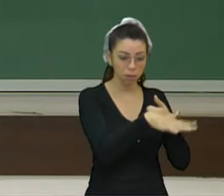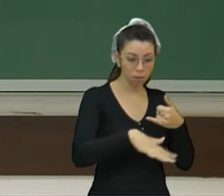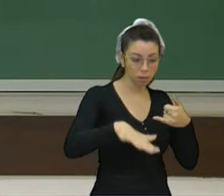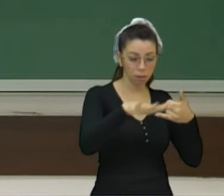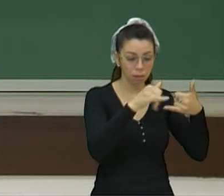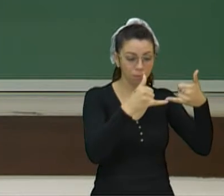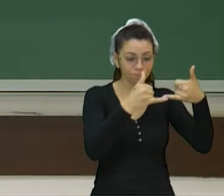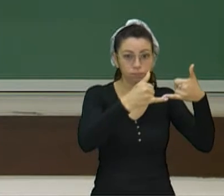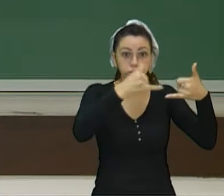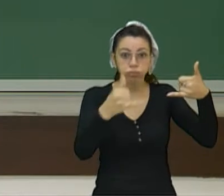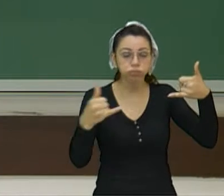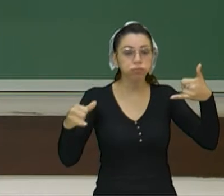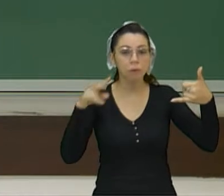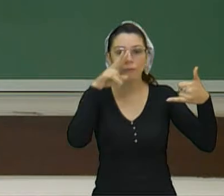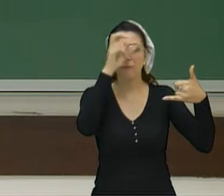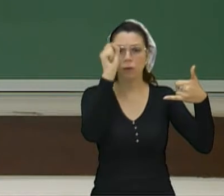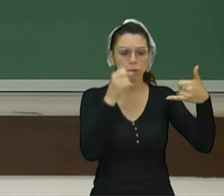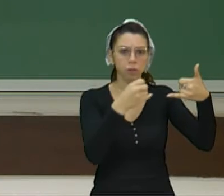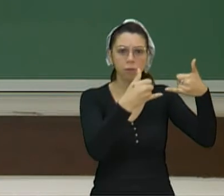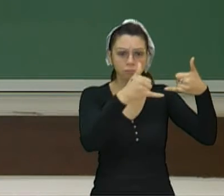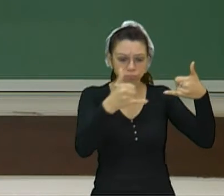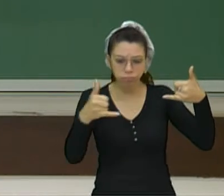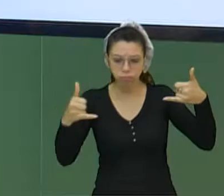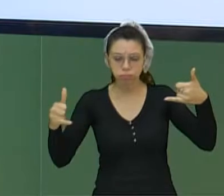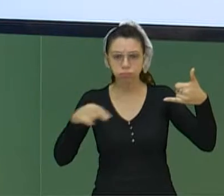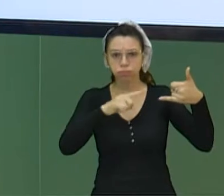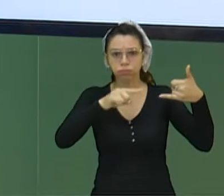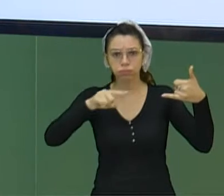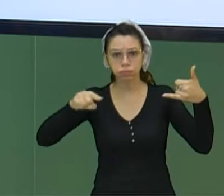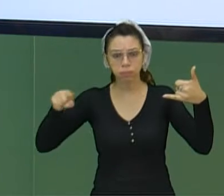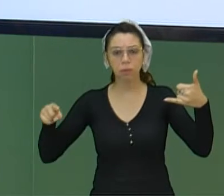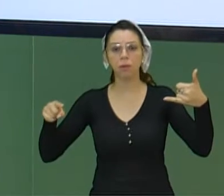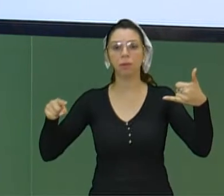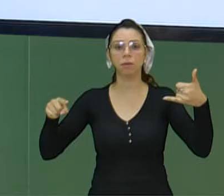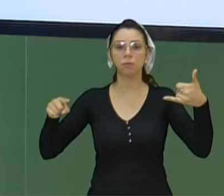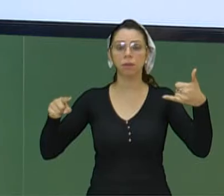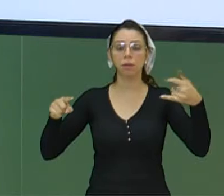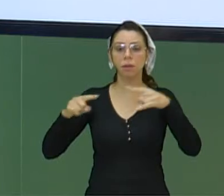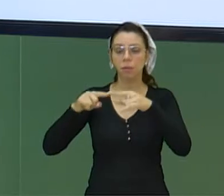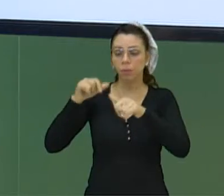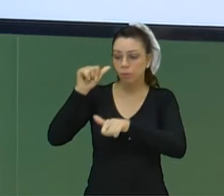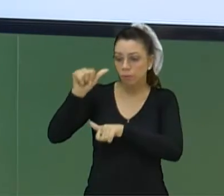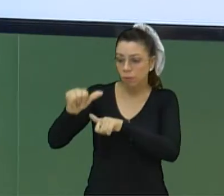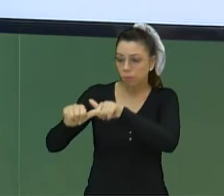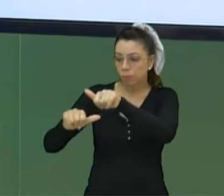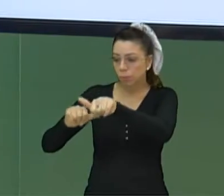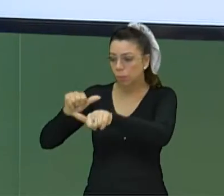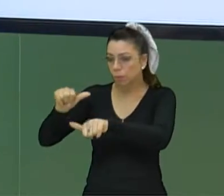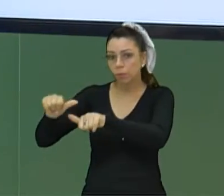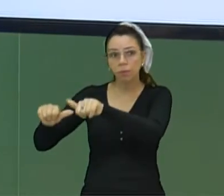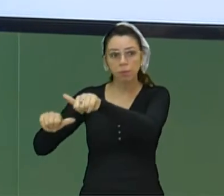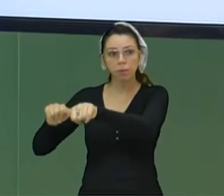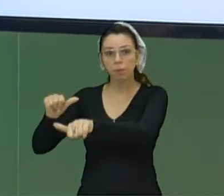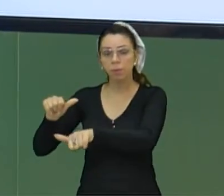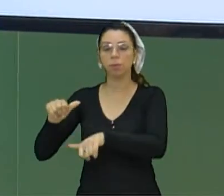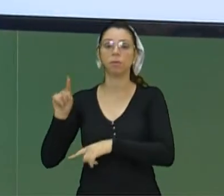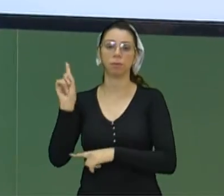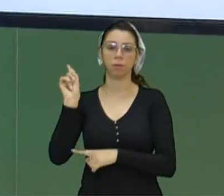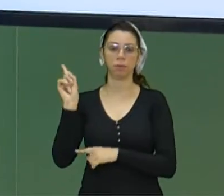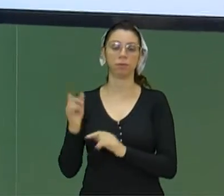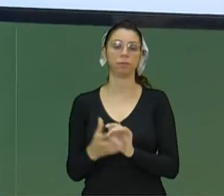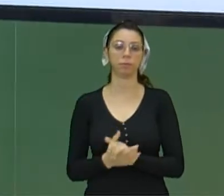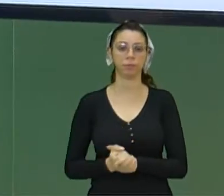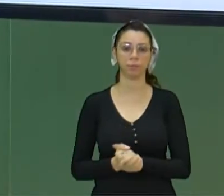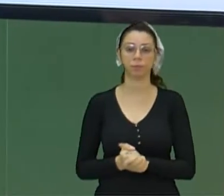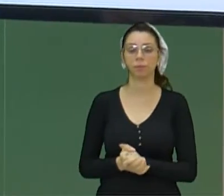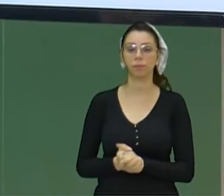alta voltagem lá, né? Os transformadores se encarregam de alterar a tensão. Vamos ver aqui na figura posterior aqui, por